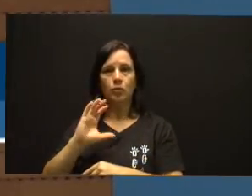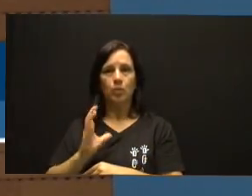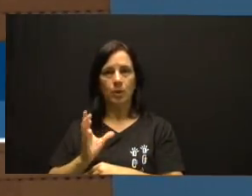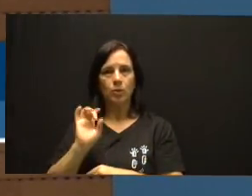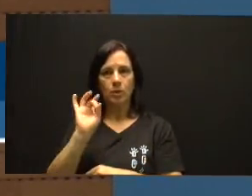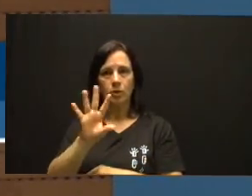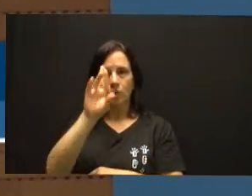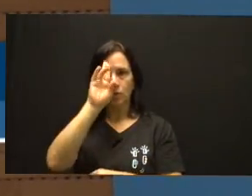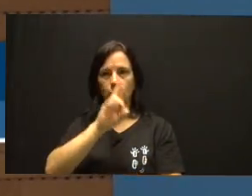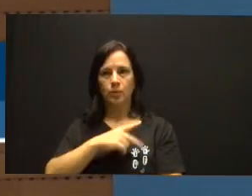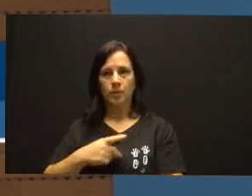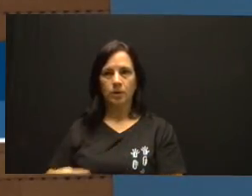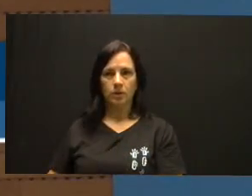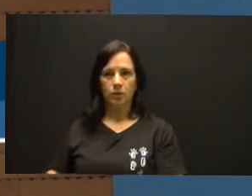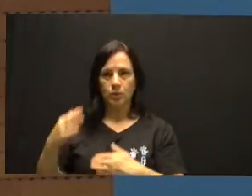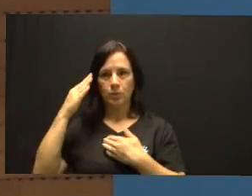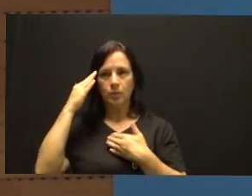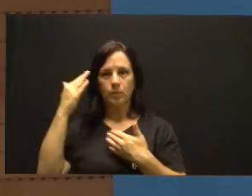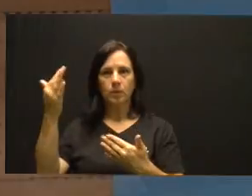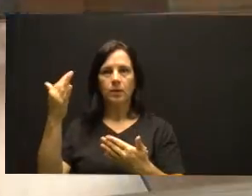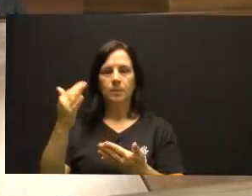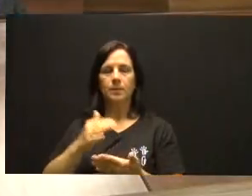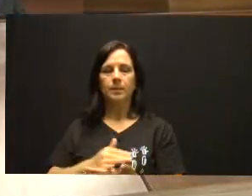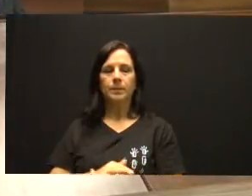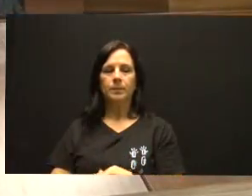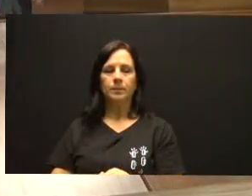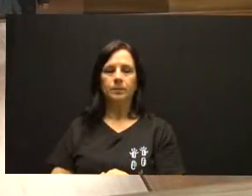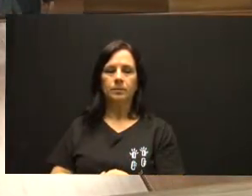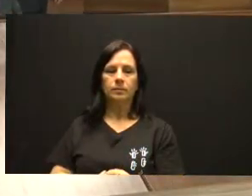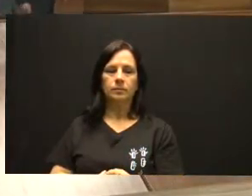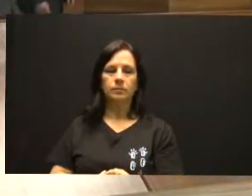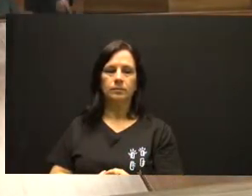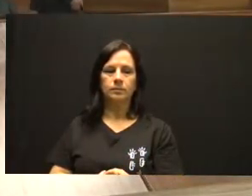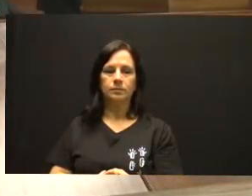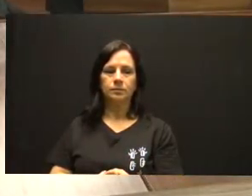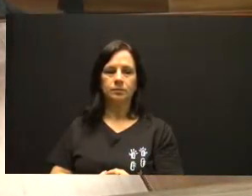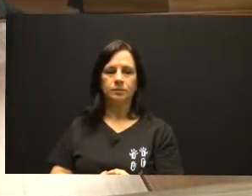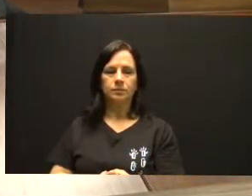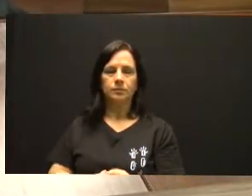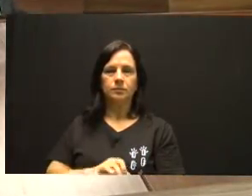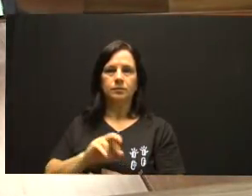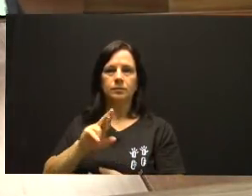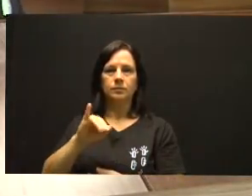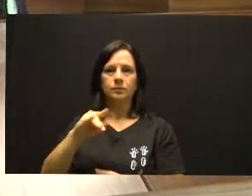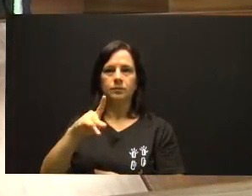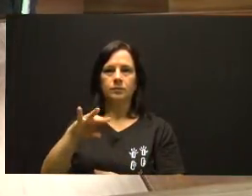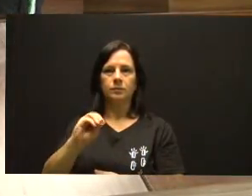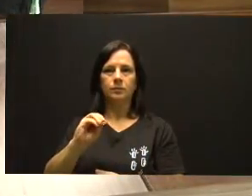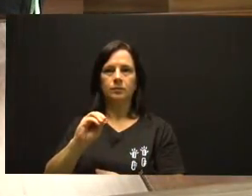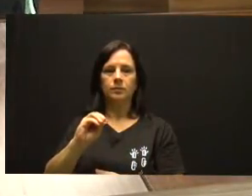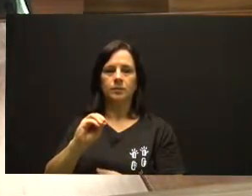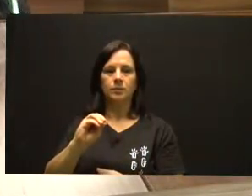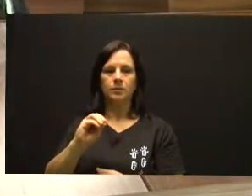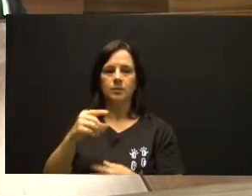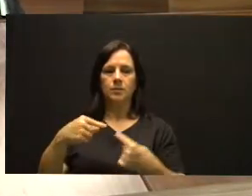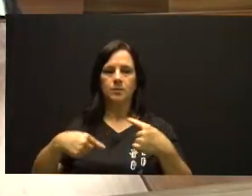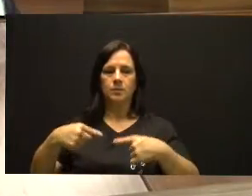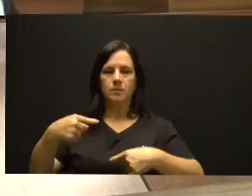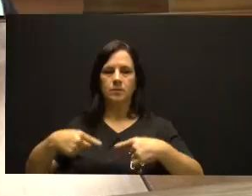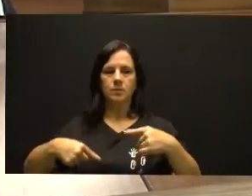só, senhor presidente. Muito obrigado. Muito obrigado. Com a palavra, vereador Ricardo Queixão, para a discussão.